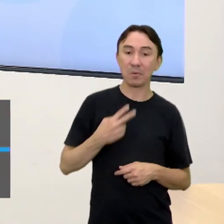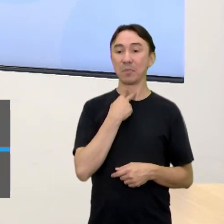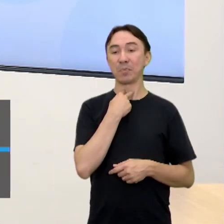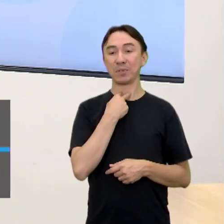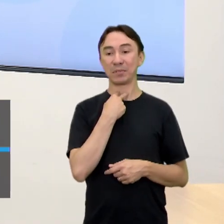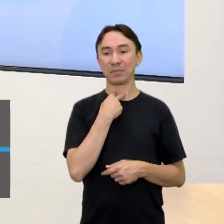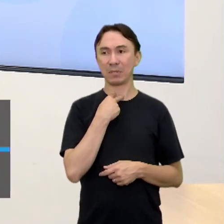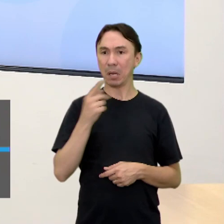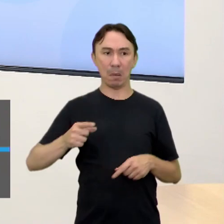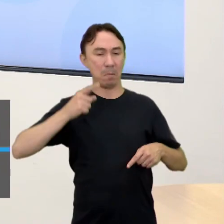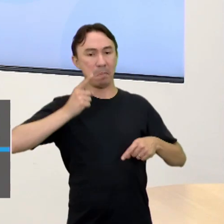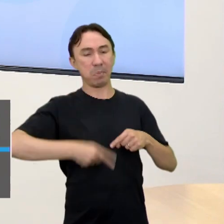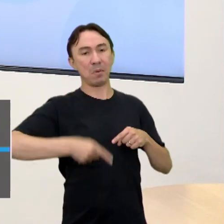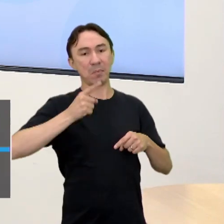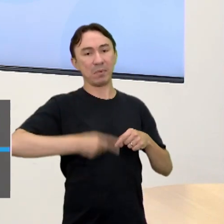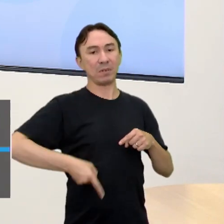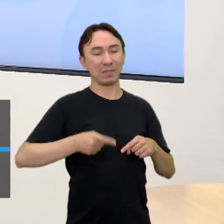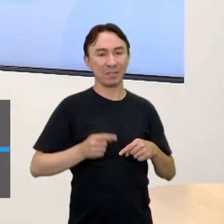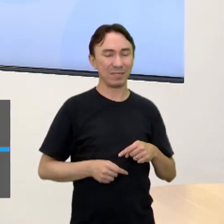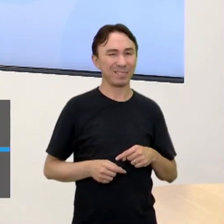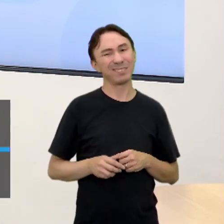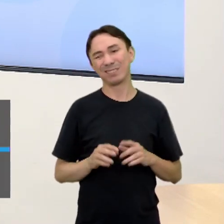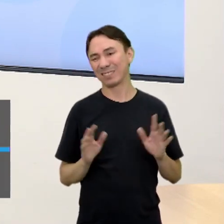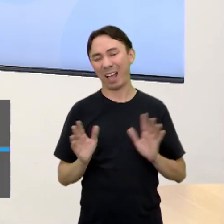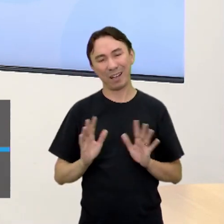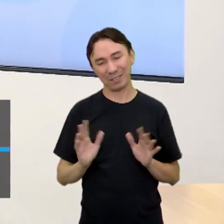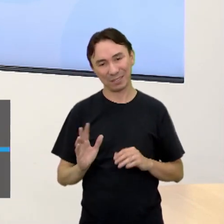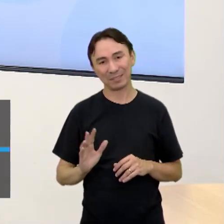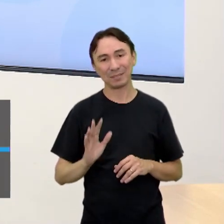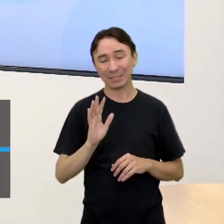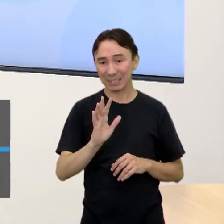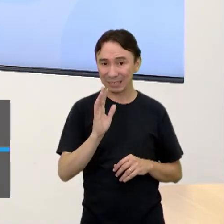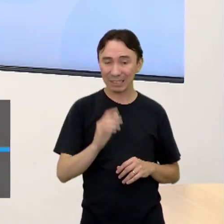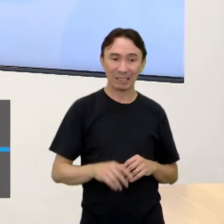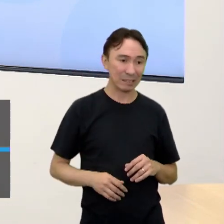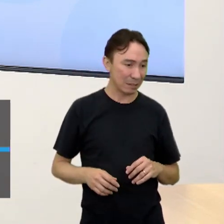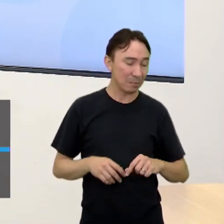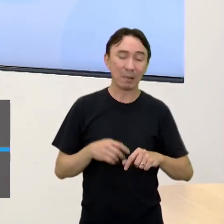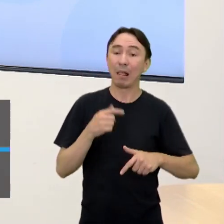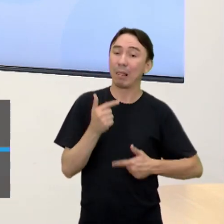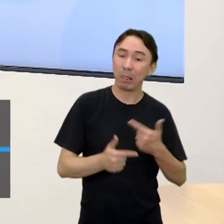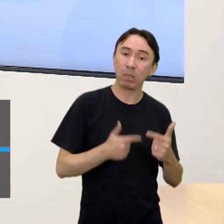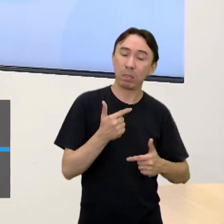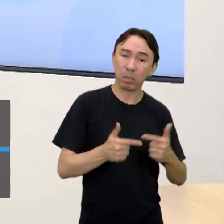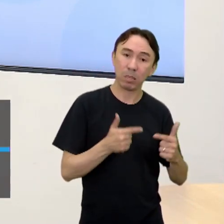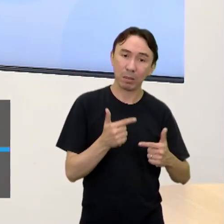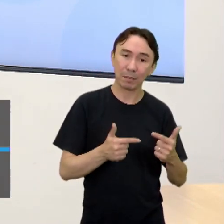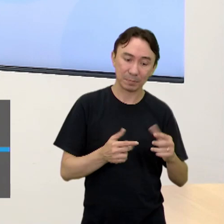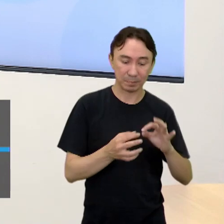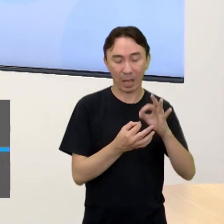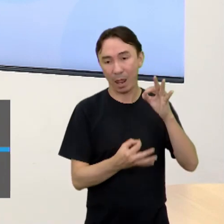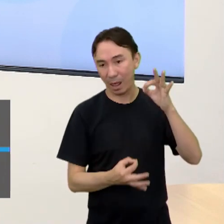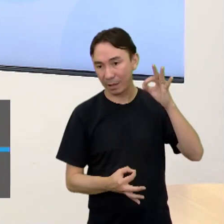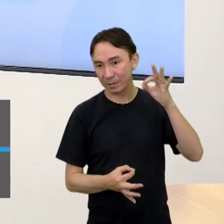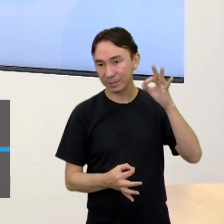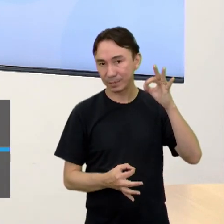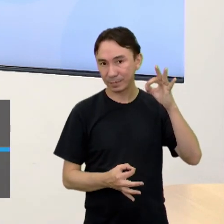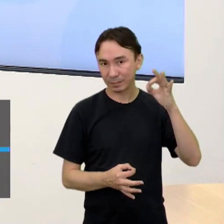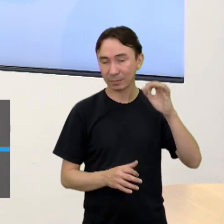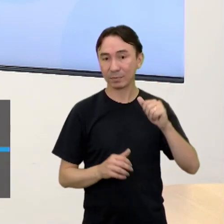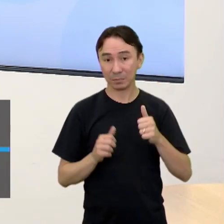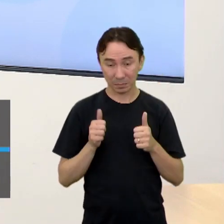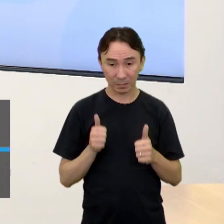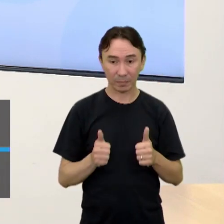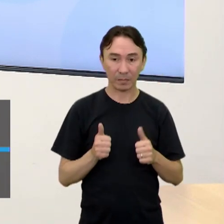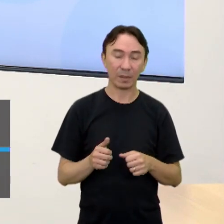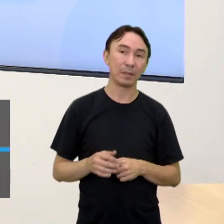ficaria muito oneroso, daria trabalho demais e a aula não ia seguir, porque nós estamos no meio de comunicação. Pegou a ideia? Eu não